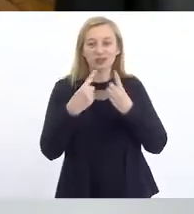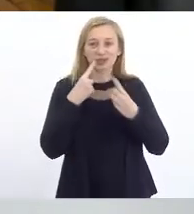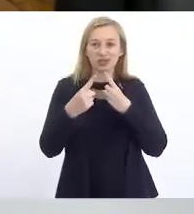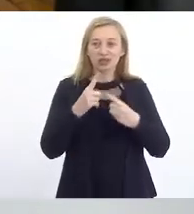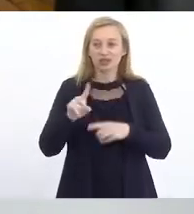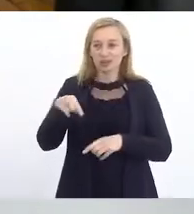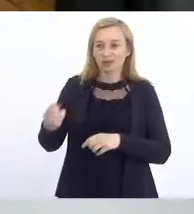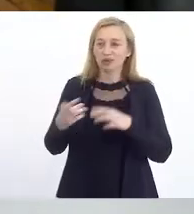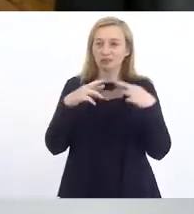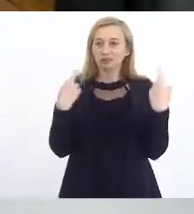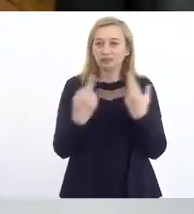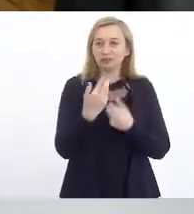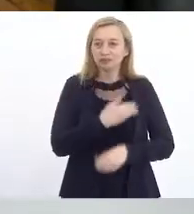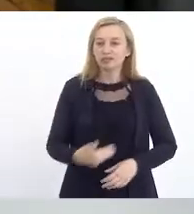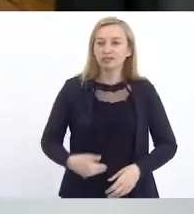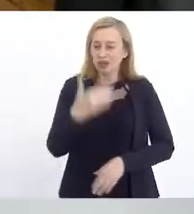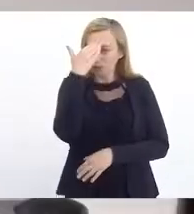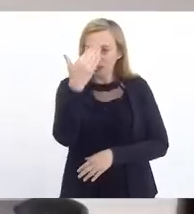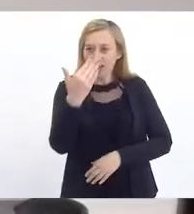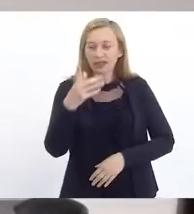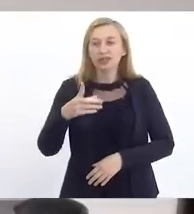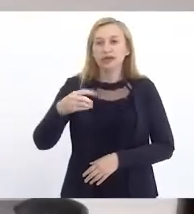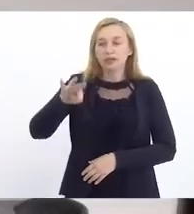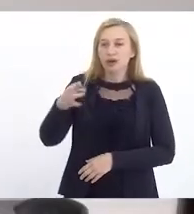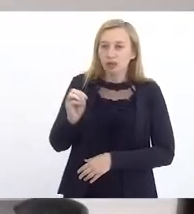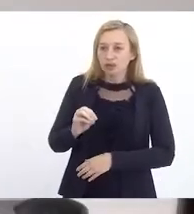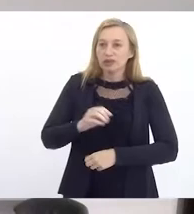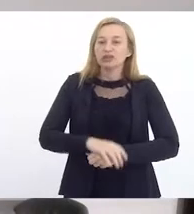da audiência pública. Obrigado, deputado. Obrigado, Mauro Osório.